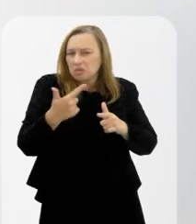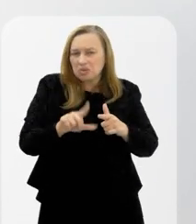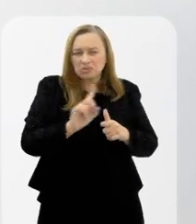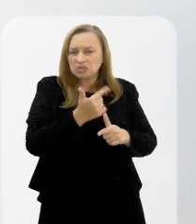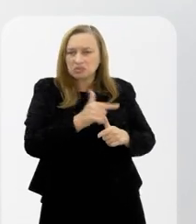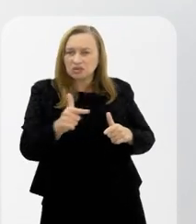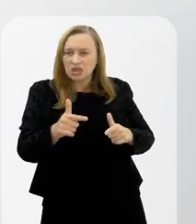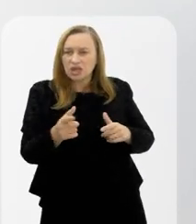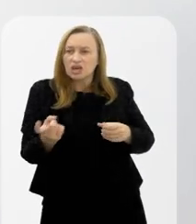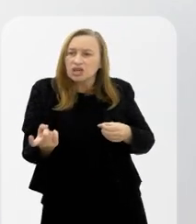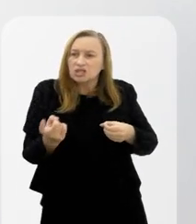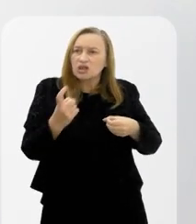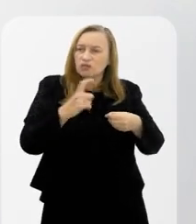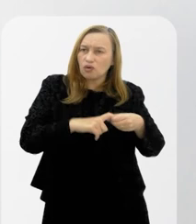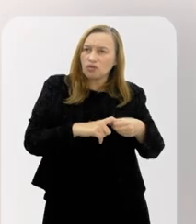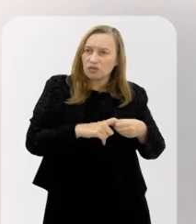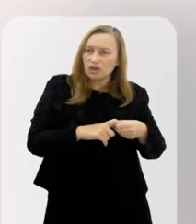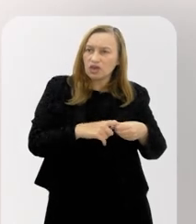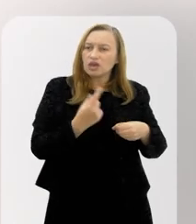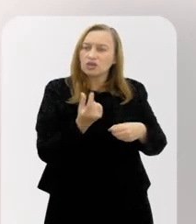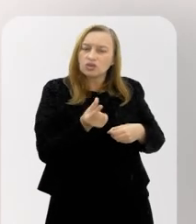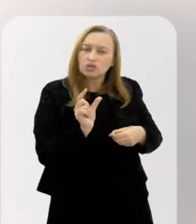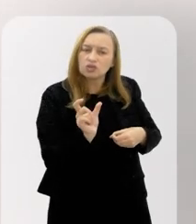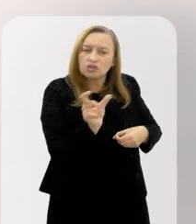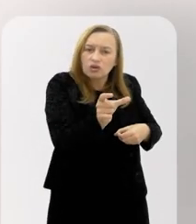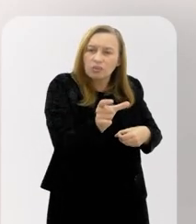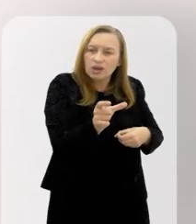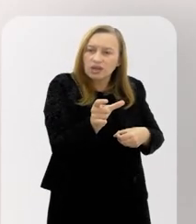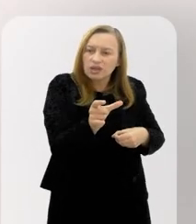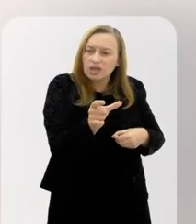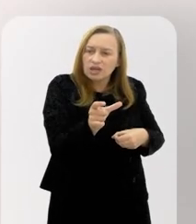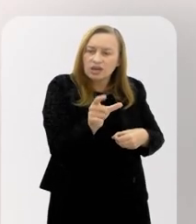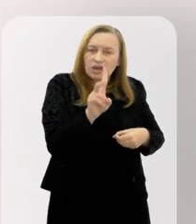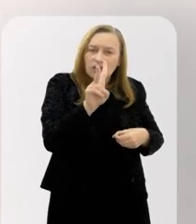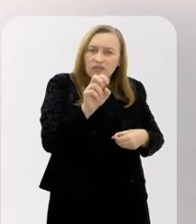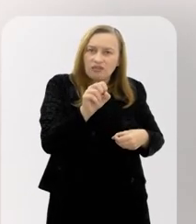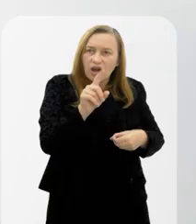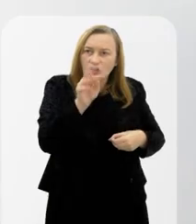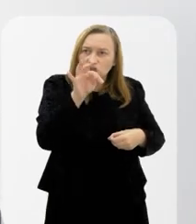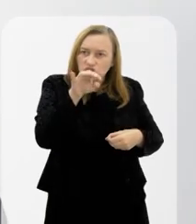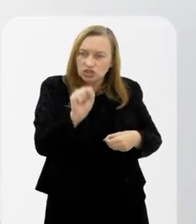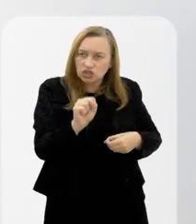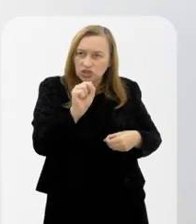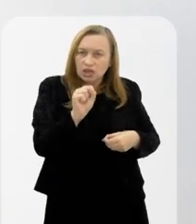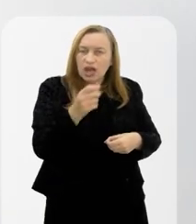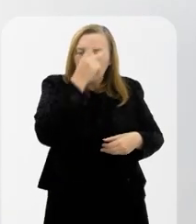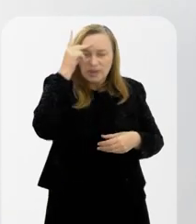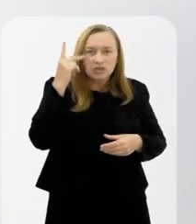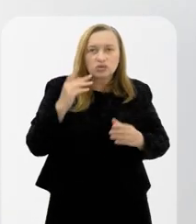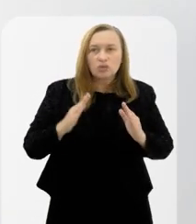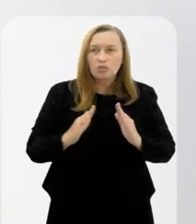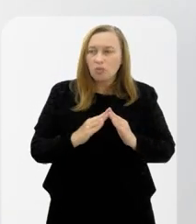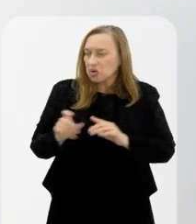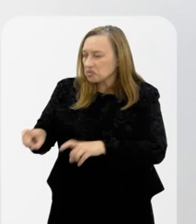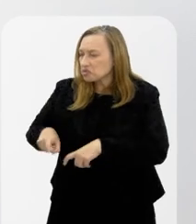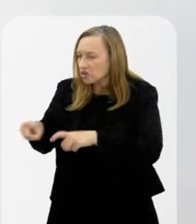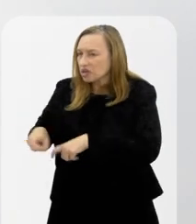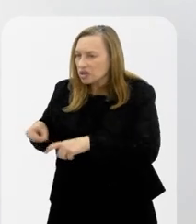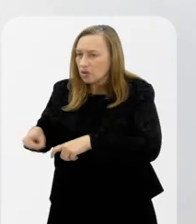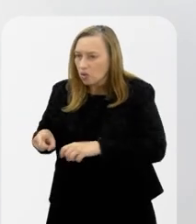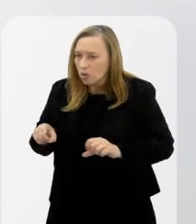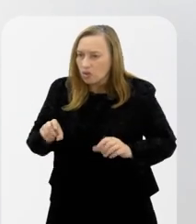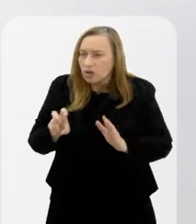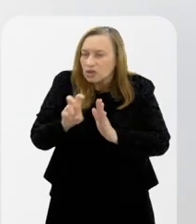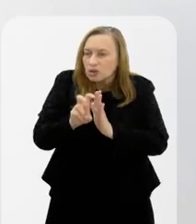devolver a TV estamos aqui o vch o vale postal Sena devolve sem ônus nenhum Só que essa pessoa mora no interior mora sozinha e é